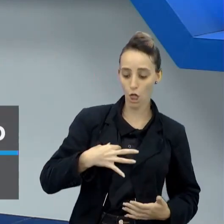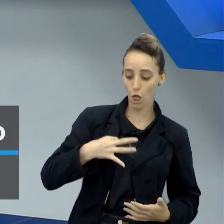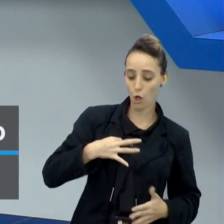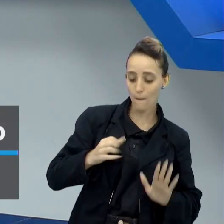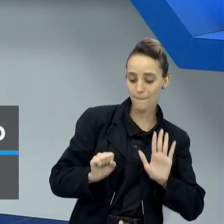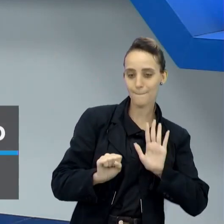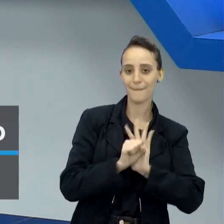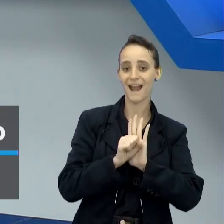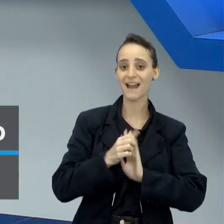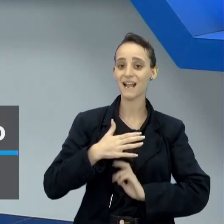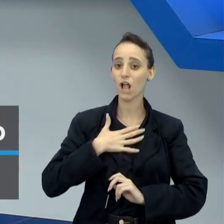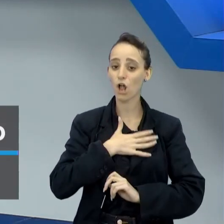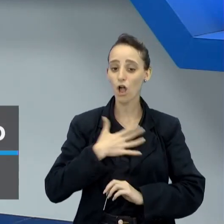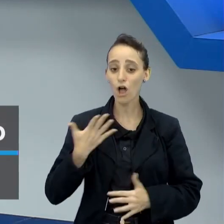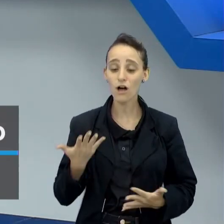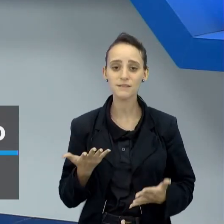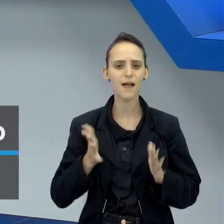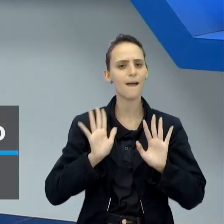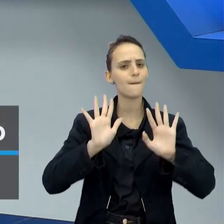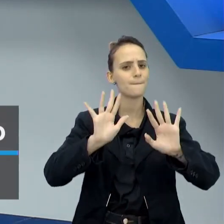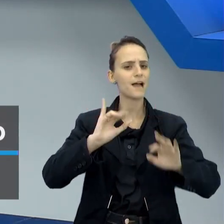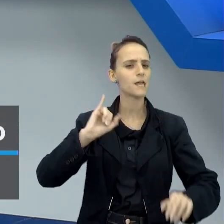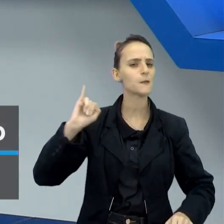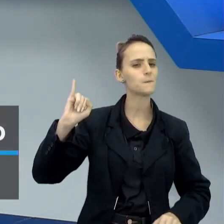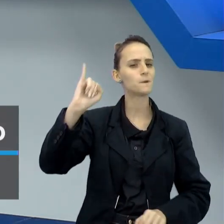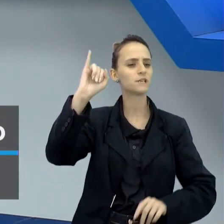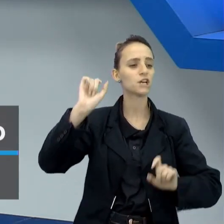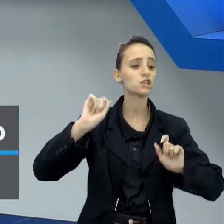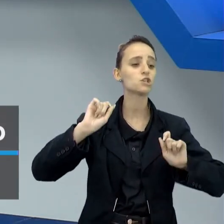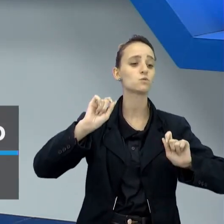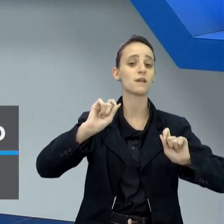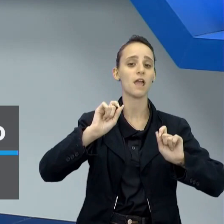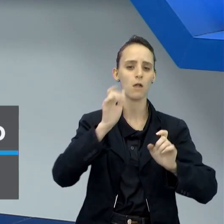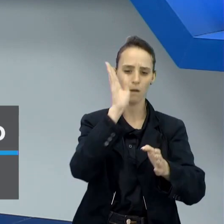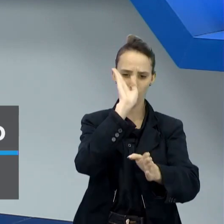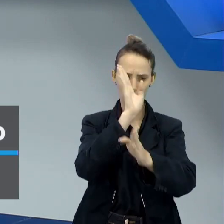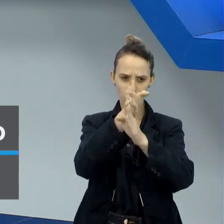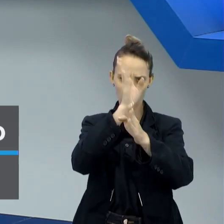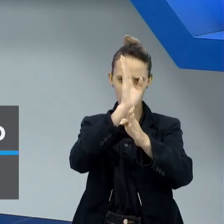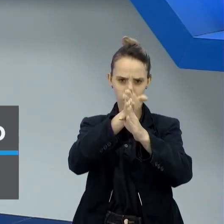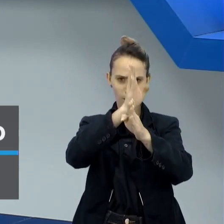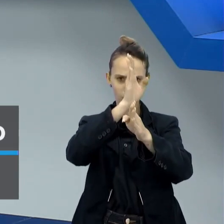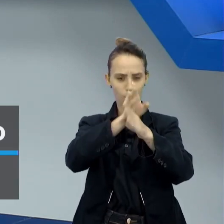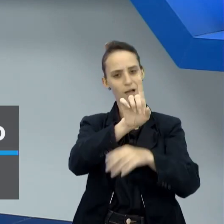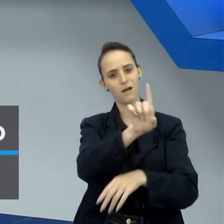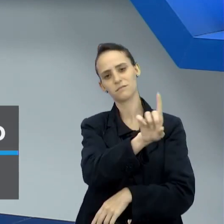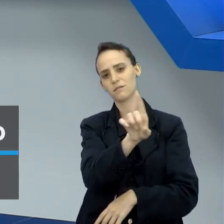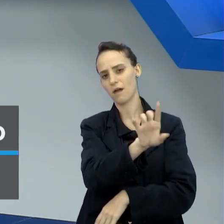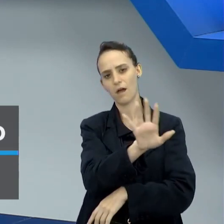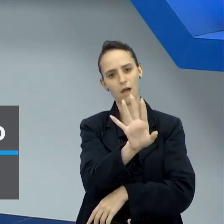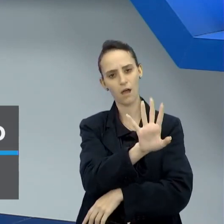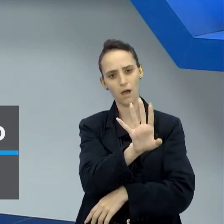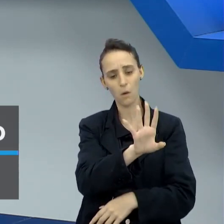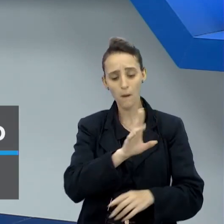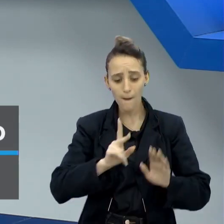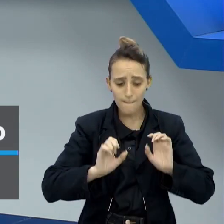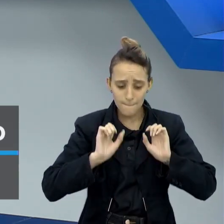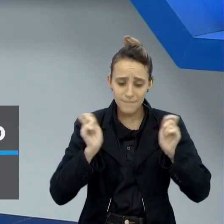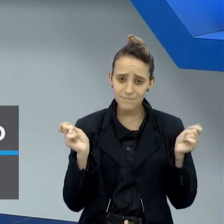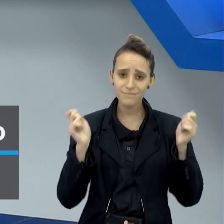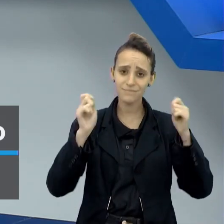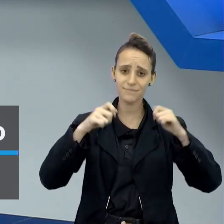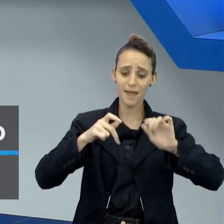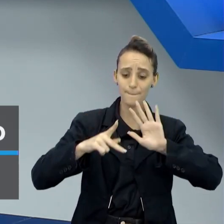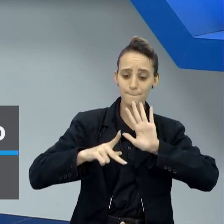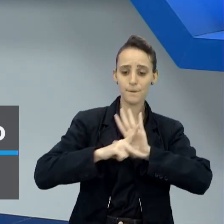a muitas pessoas. O importante é você não ficar alienado a isso. Né? Você pode identificar e,